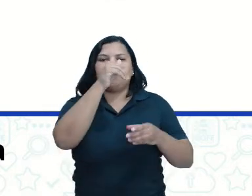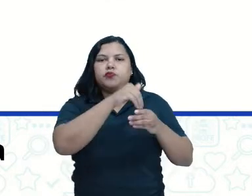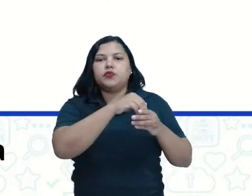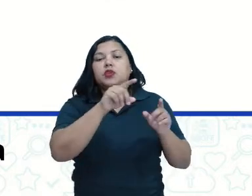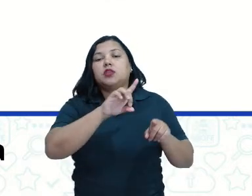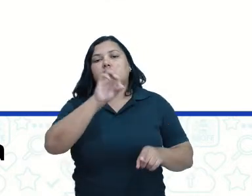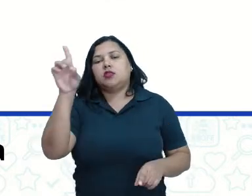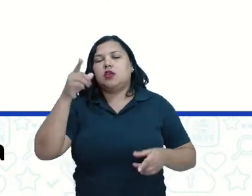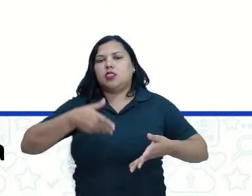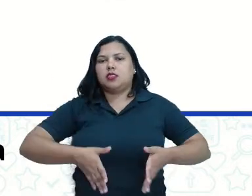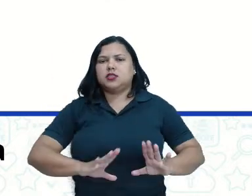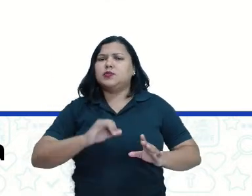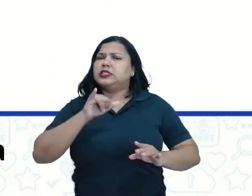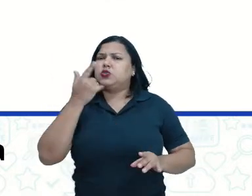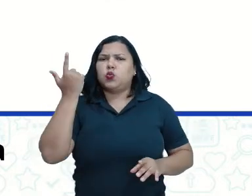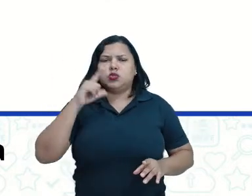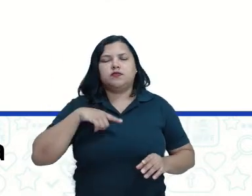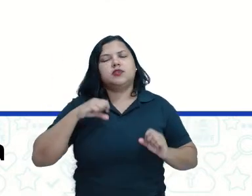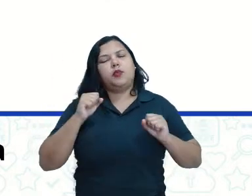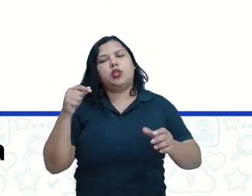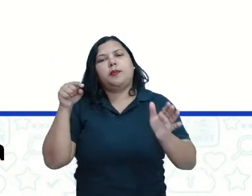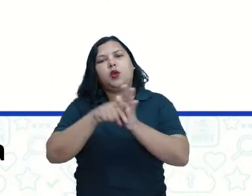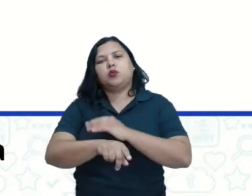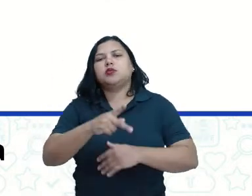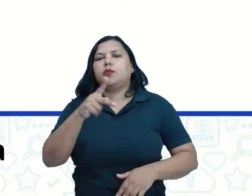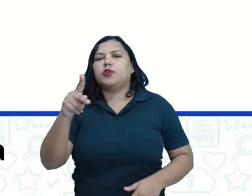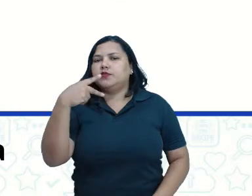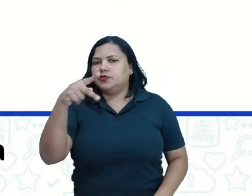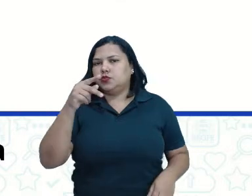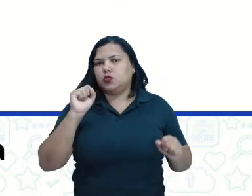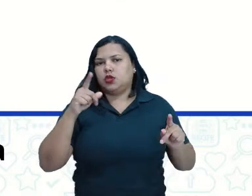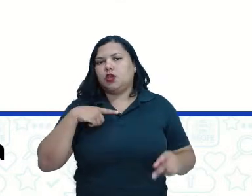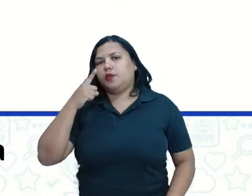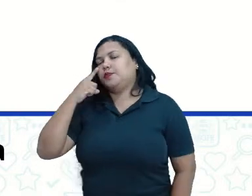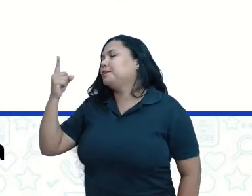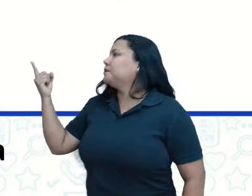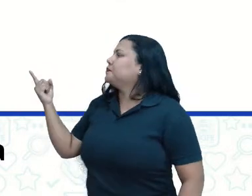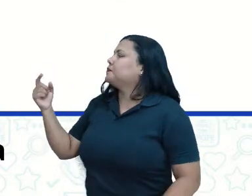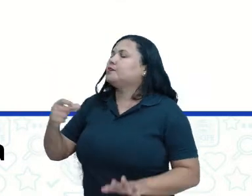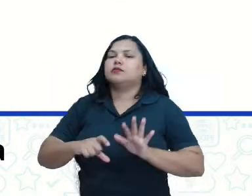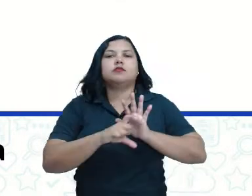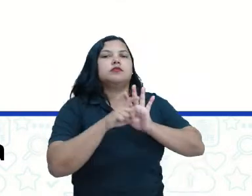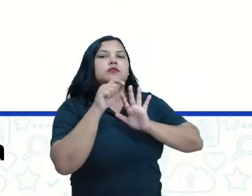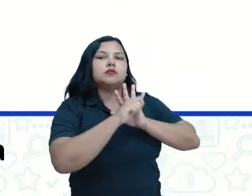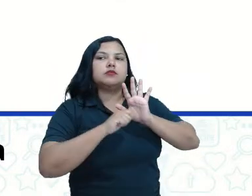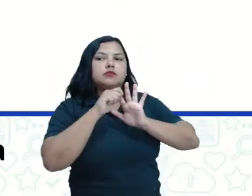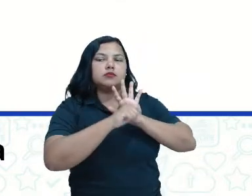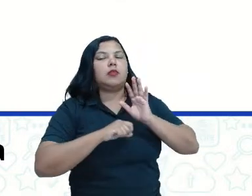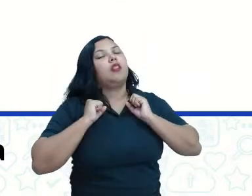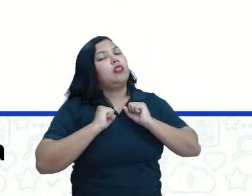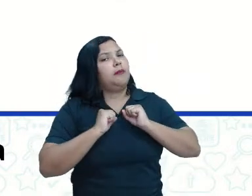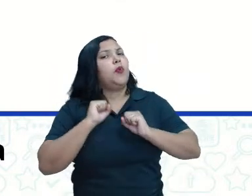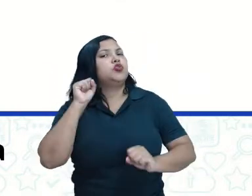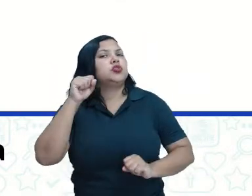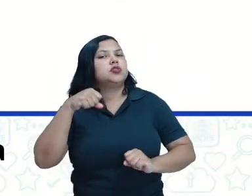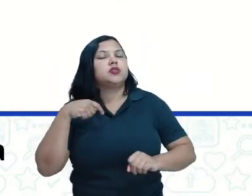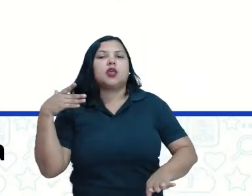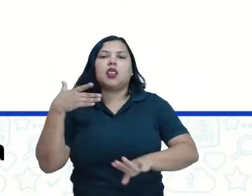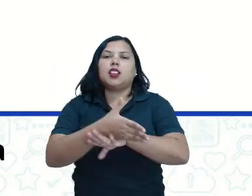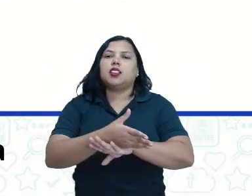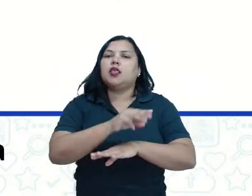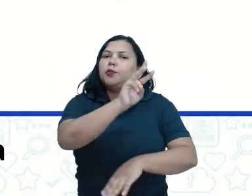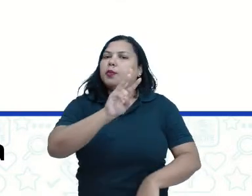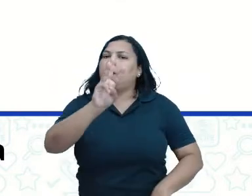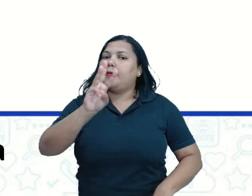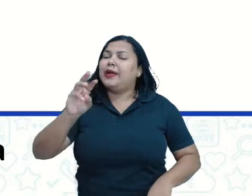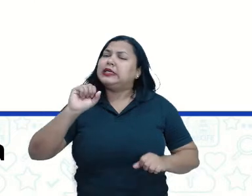você busca saber com a sua professora aí. Com esse link aí, com esse QR Code, você pode ir para o Árvore do Livro,